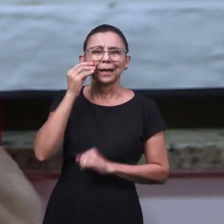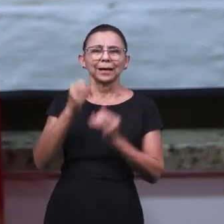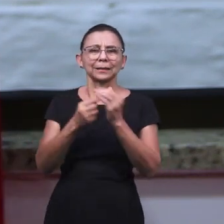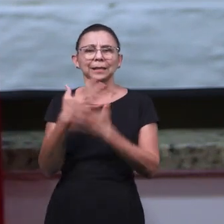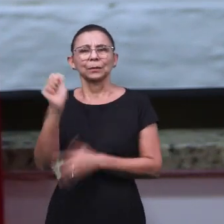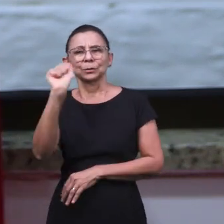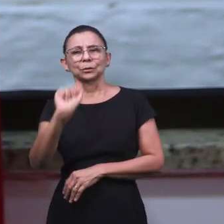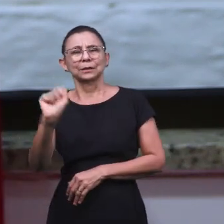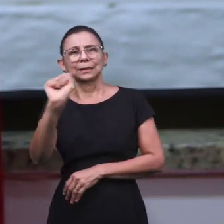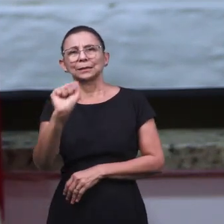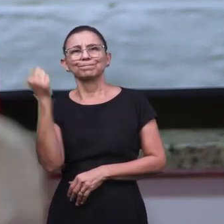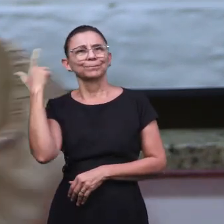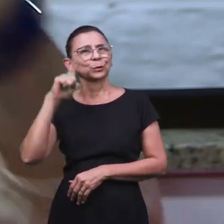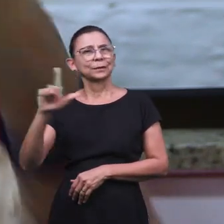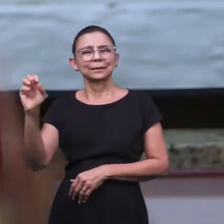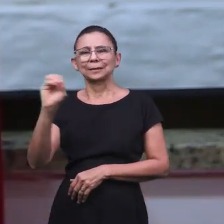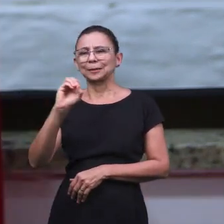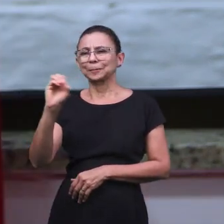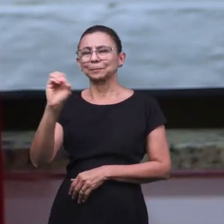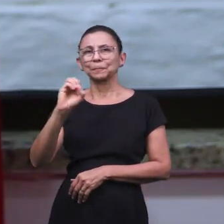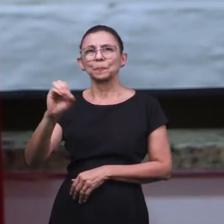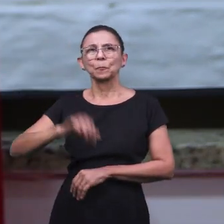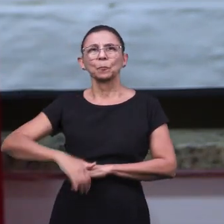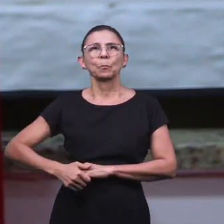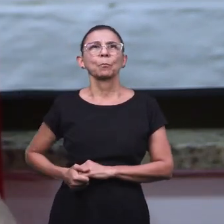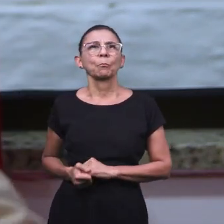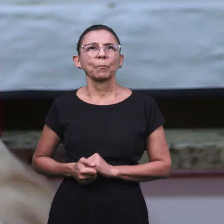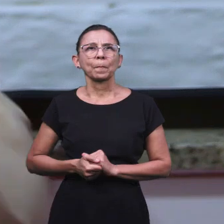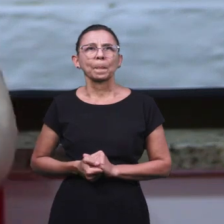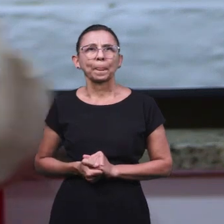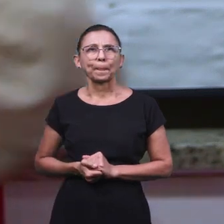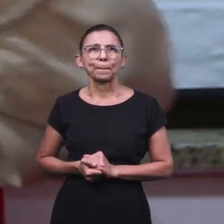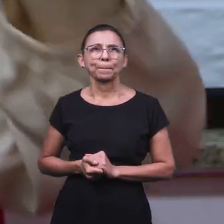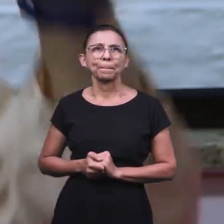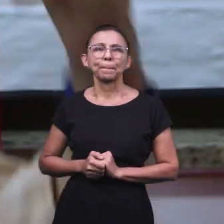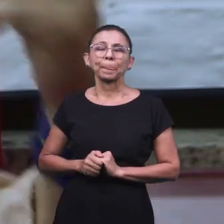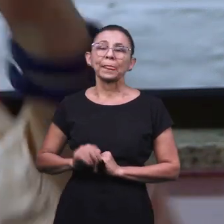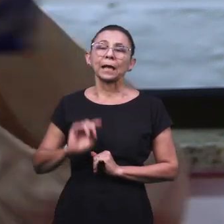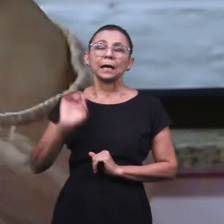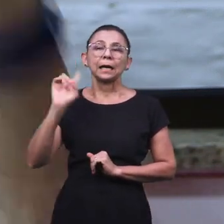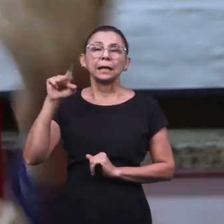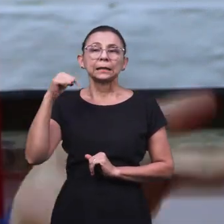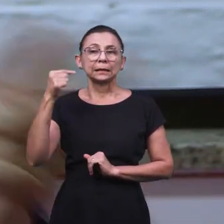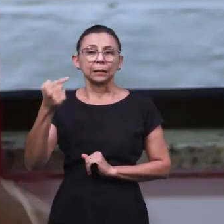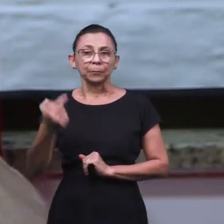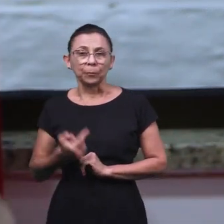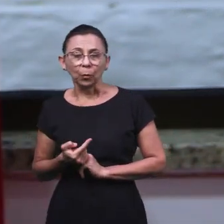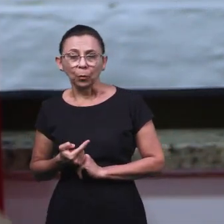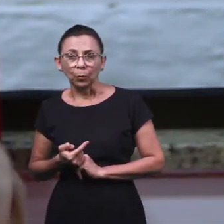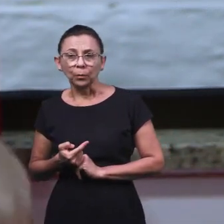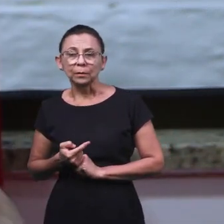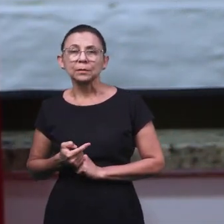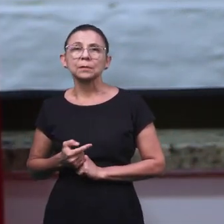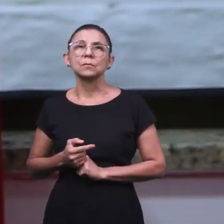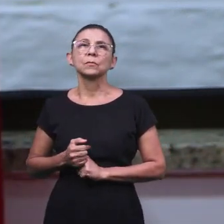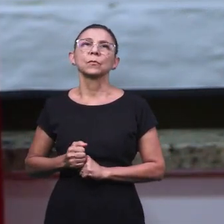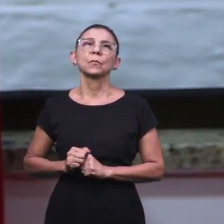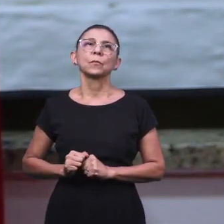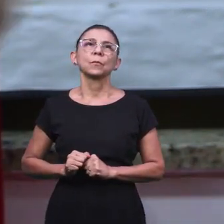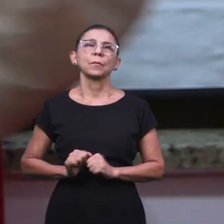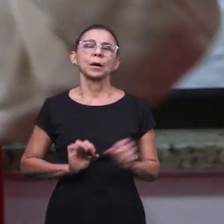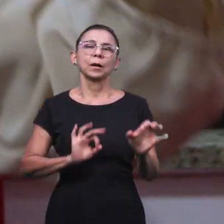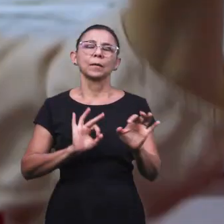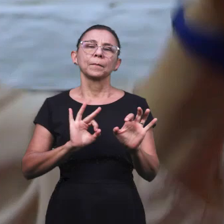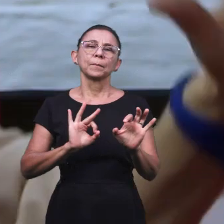E depois foi a Associação Brasileira de Organistas. Então nós ampliamos, eu também fui primeira presidente e tal,